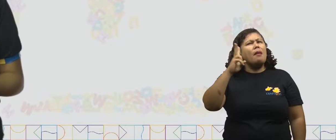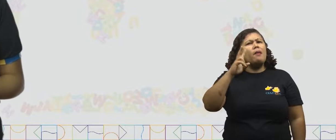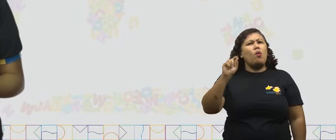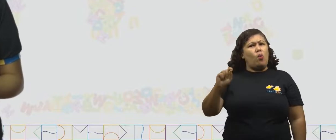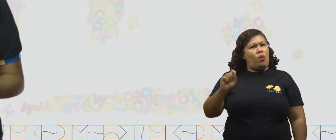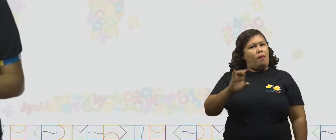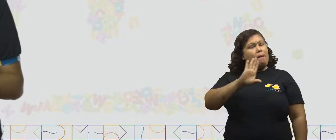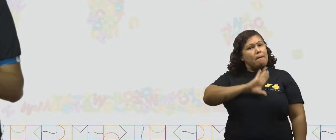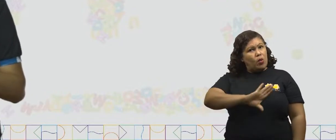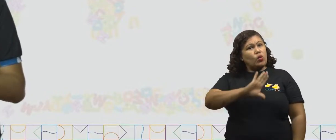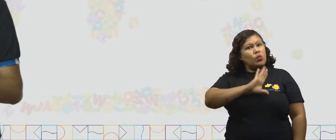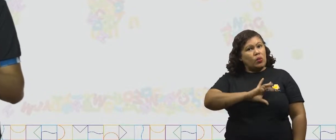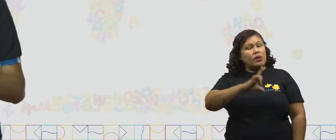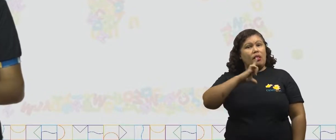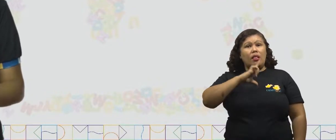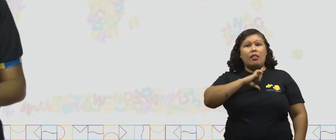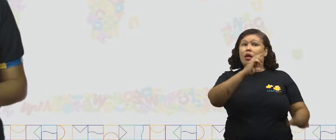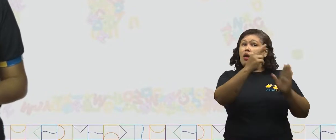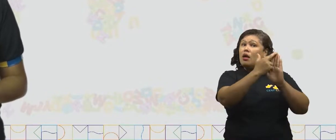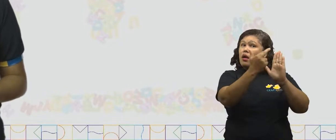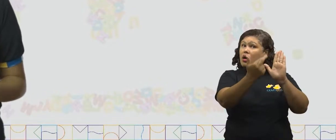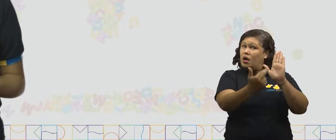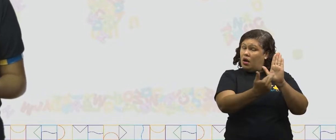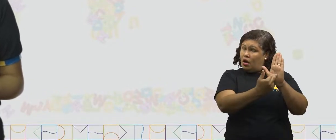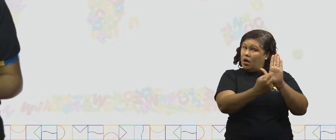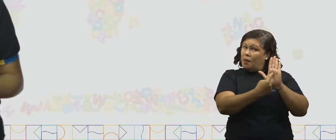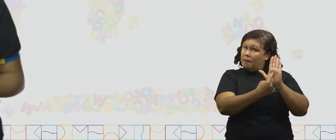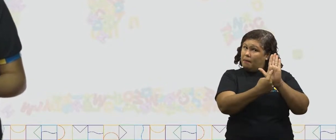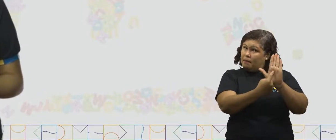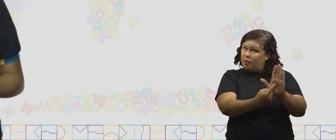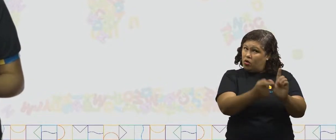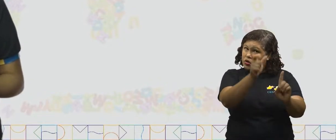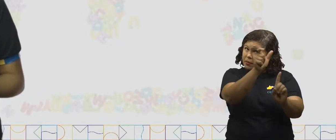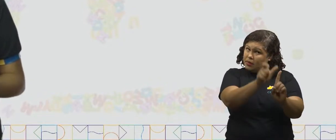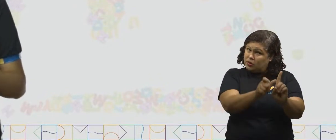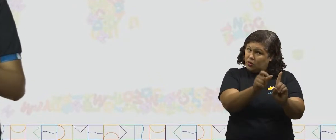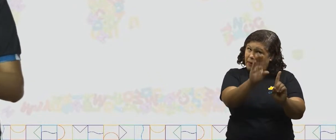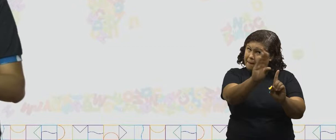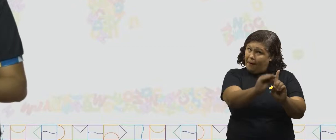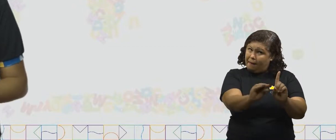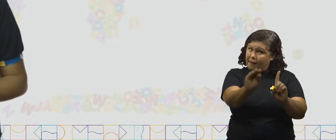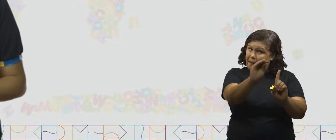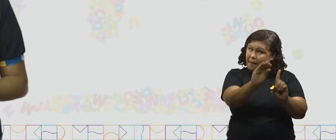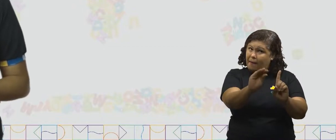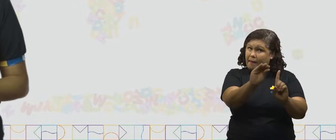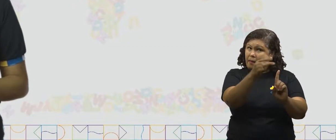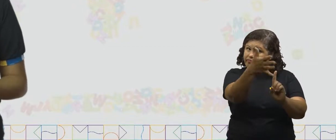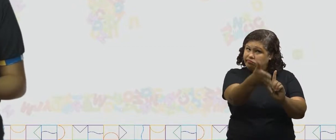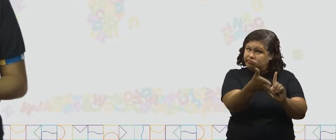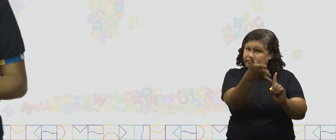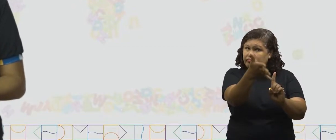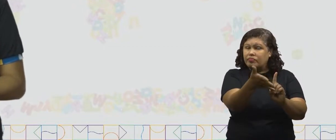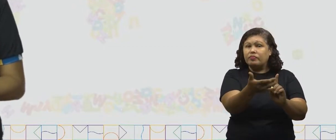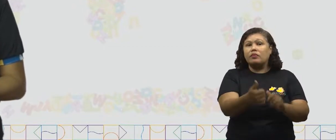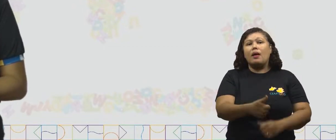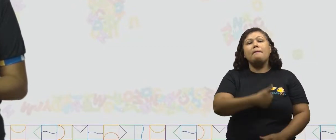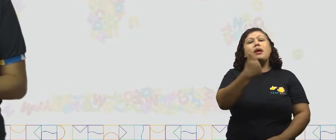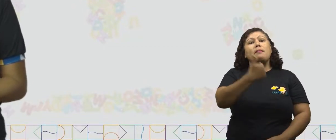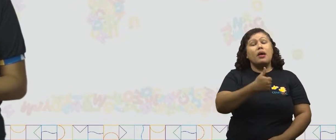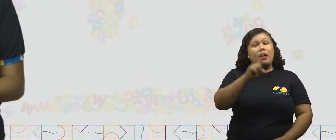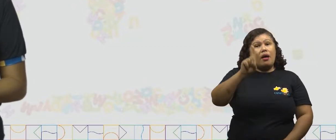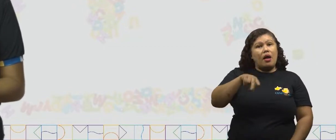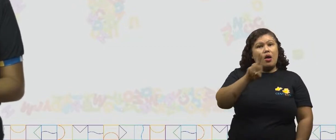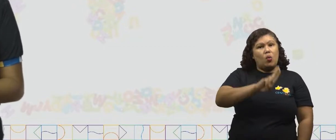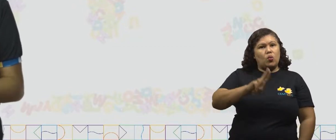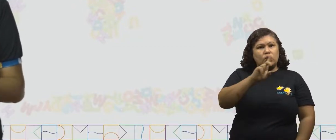língua portuguesa temos 2 formas de indicar a fala de um personagem. A primeira delas é quando utilizamos os